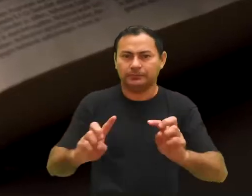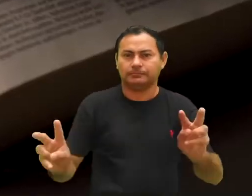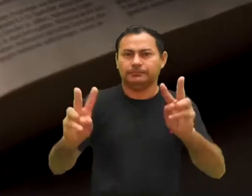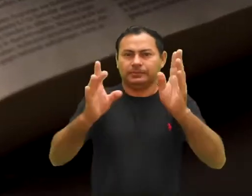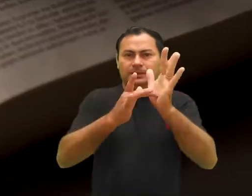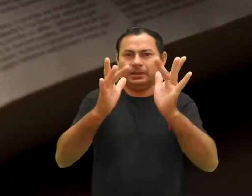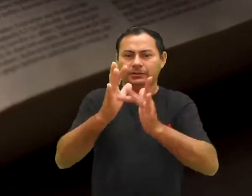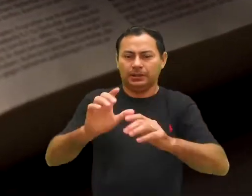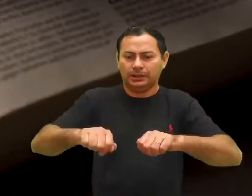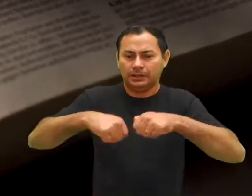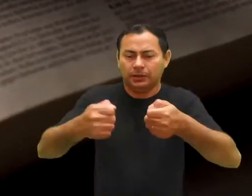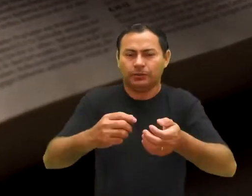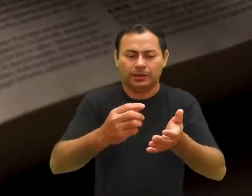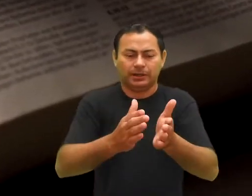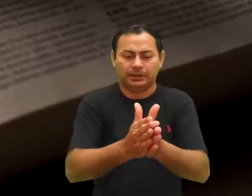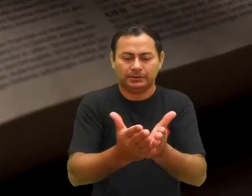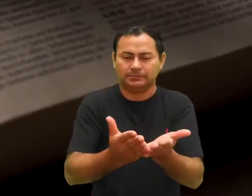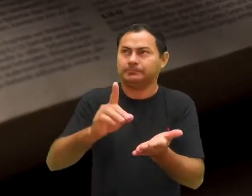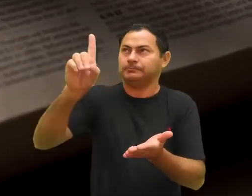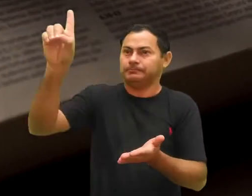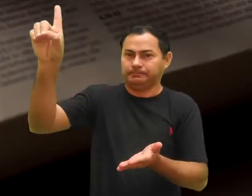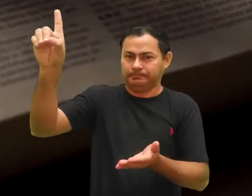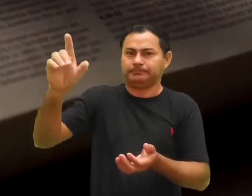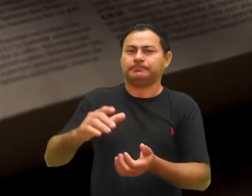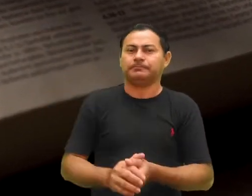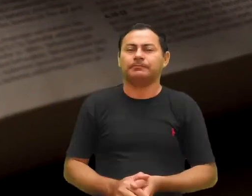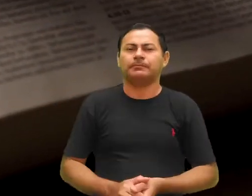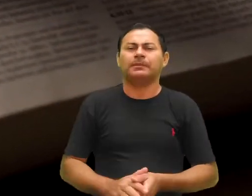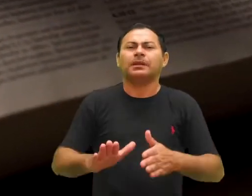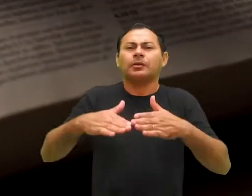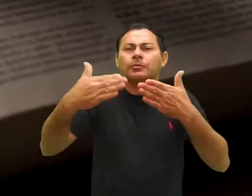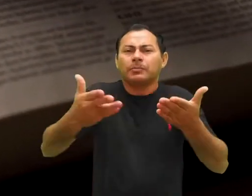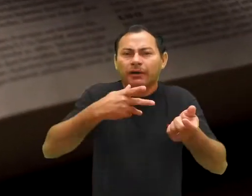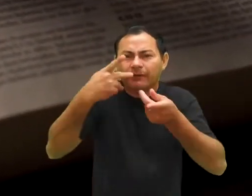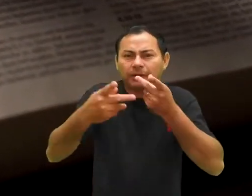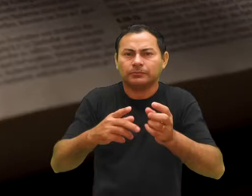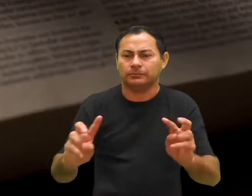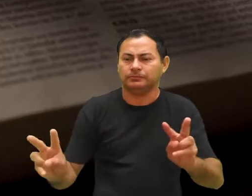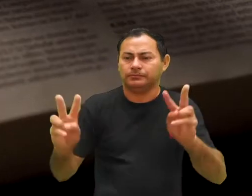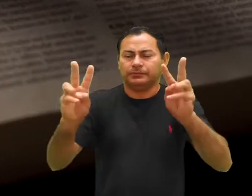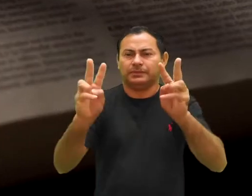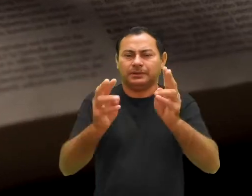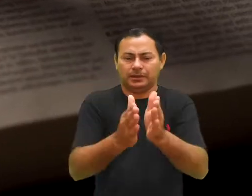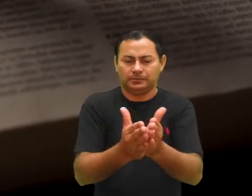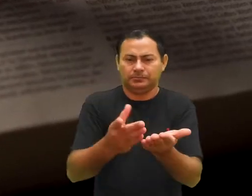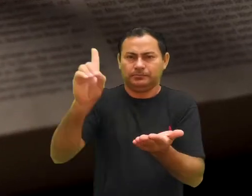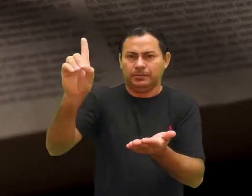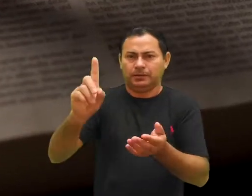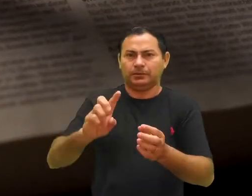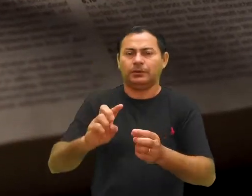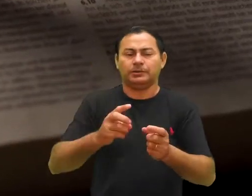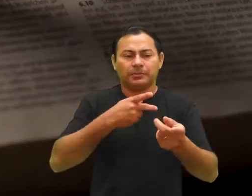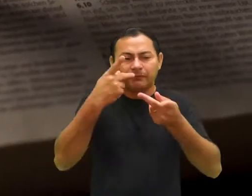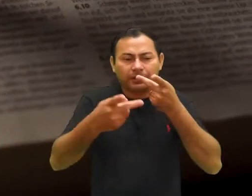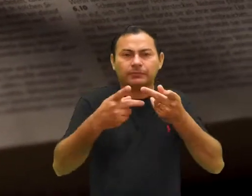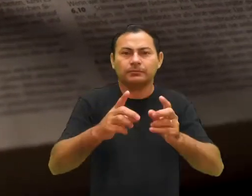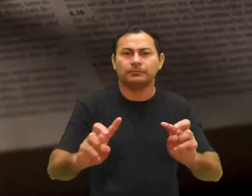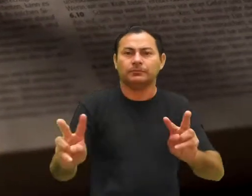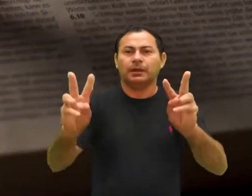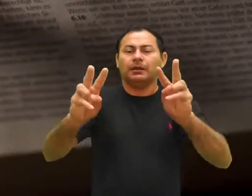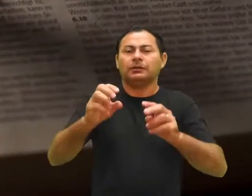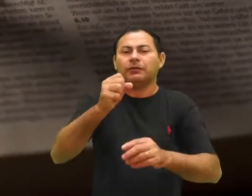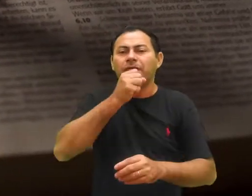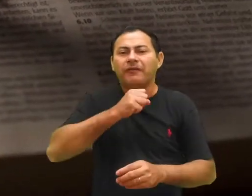Hoje falaremos sobre o valor que Jesus deu às Escrituras. Quando falamos sobre o valor das Escrituras, estamos